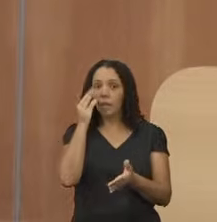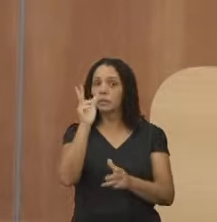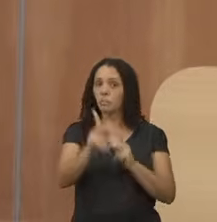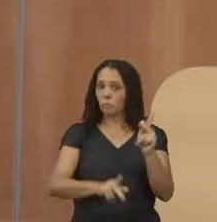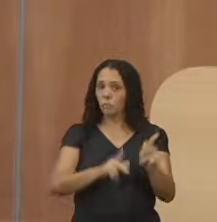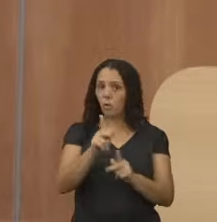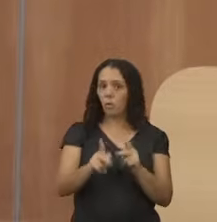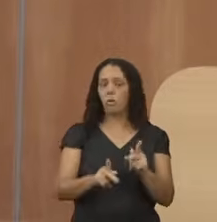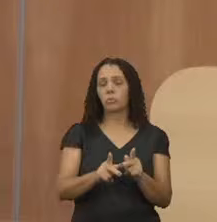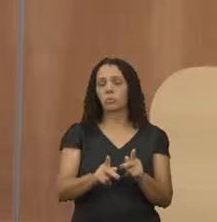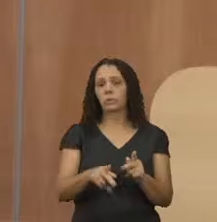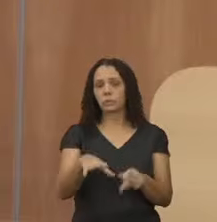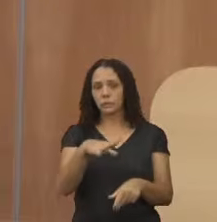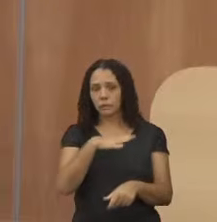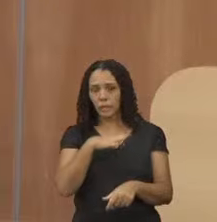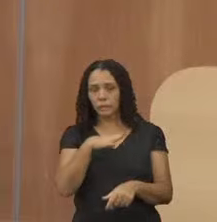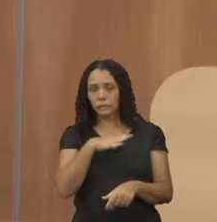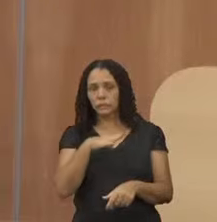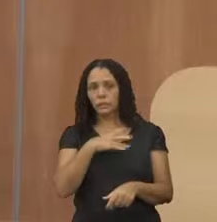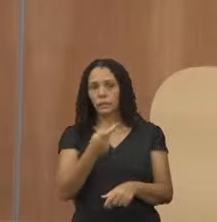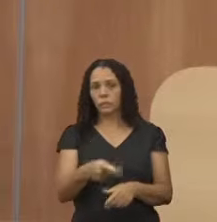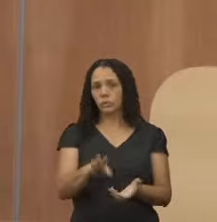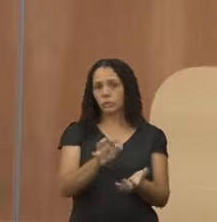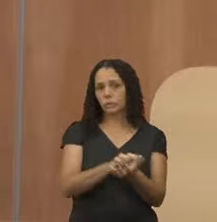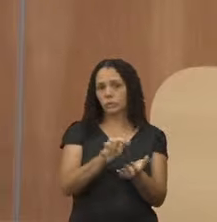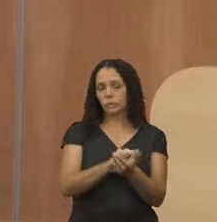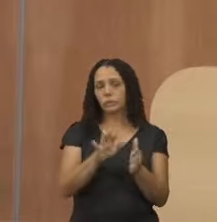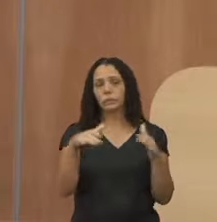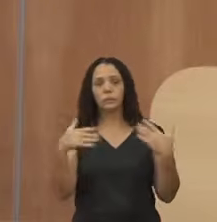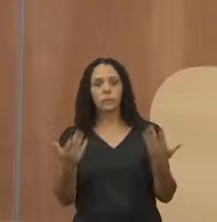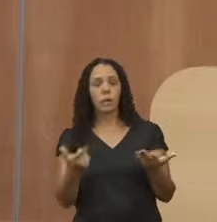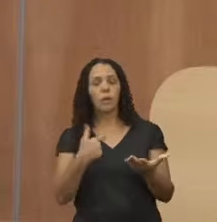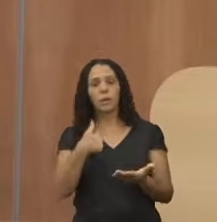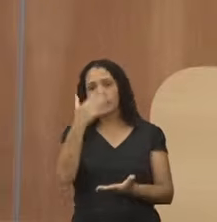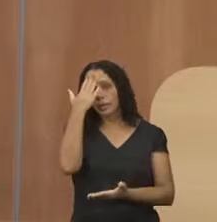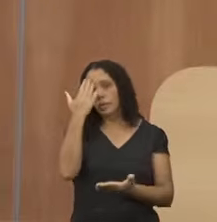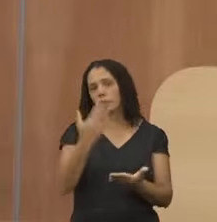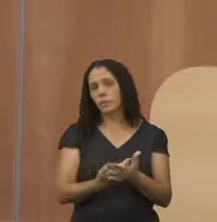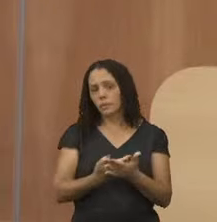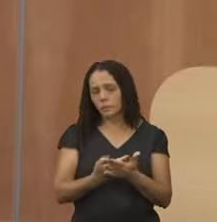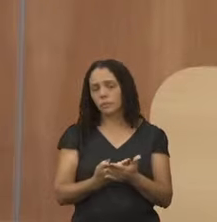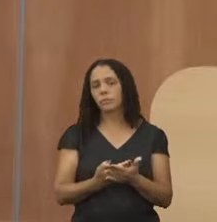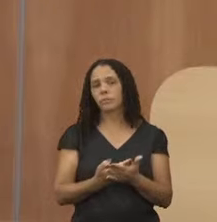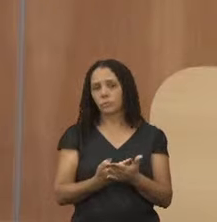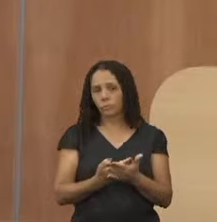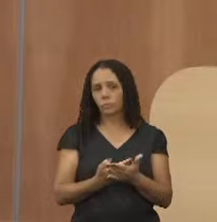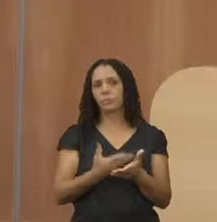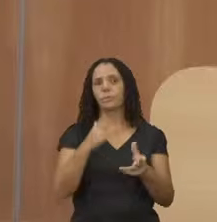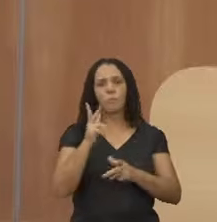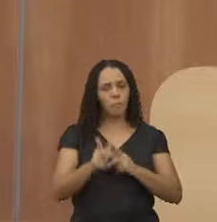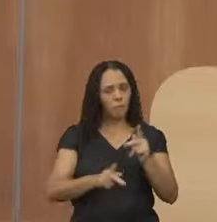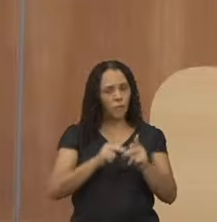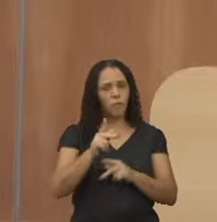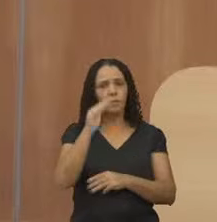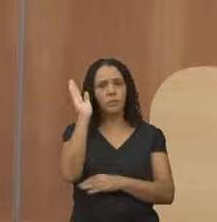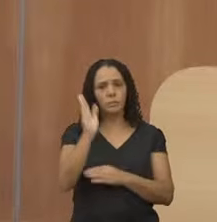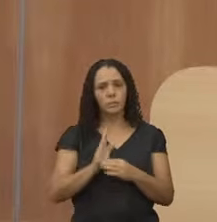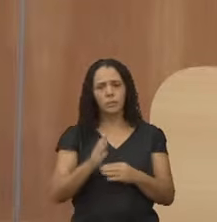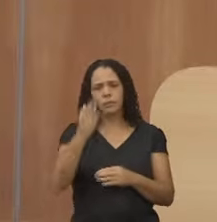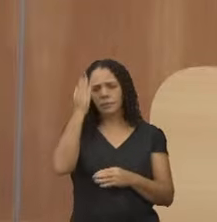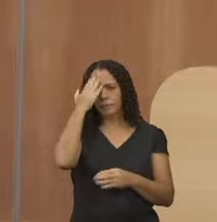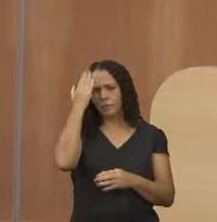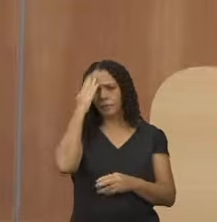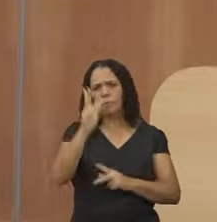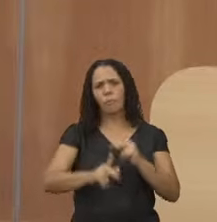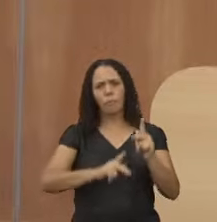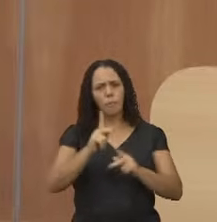povo e a população da nossa cidade de Jacareí. Então, eu acredito no povo brasileiro. Eu sei que o povo